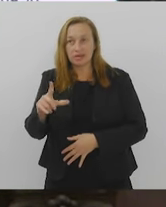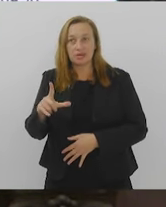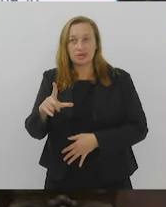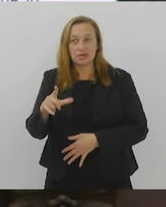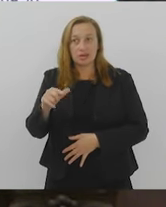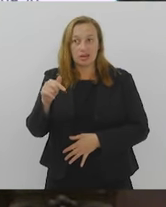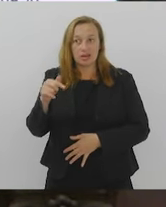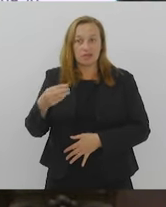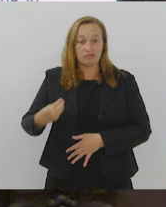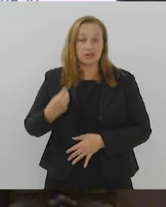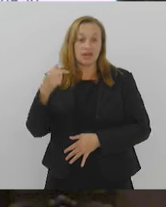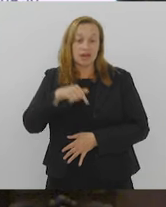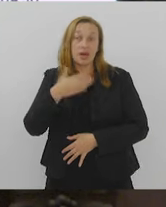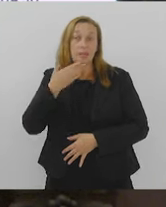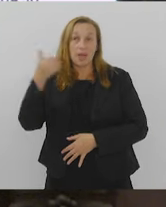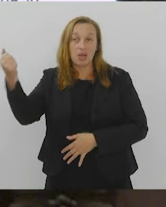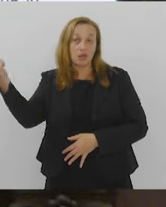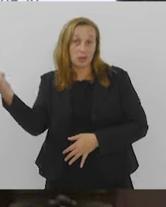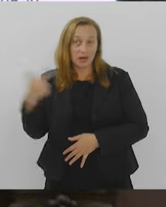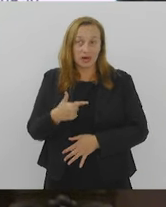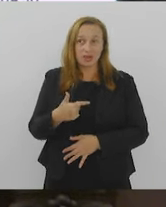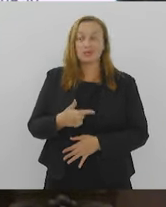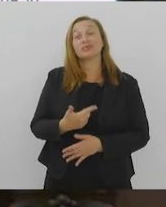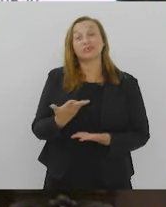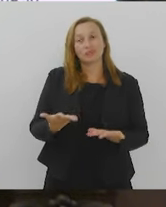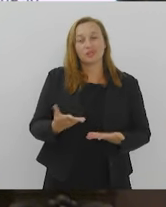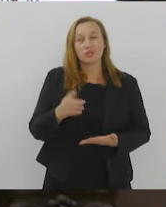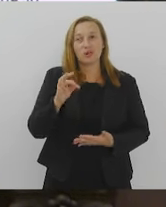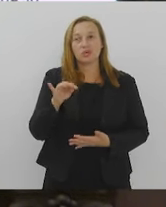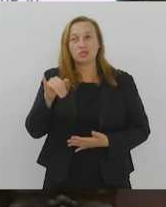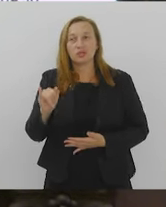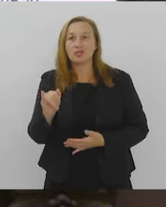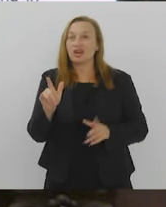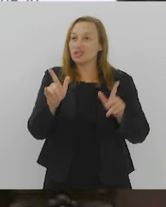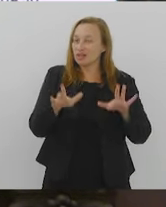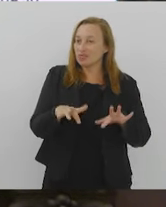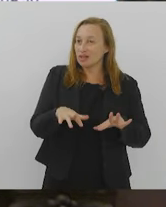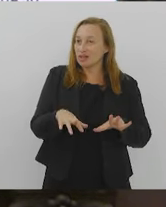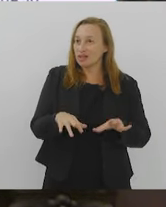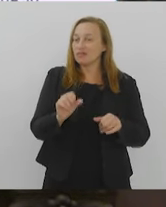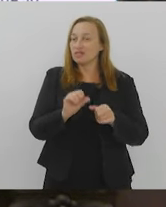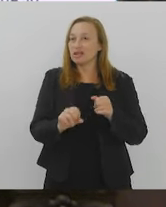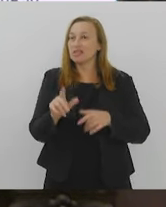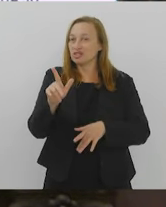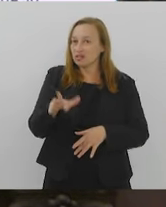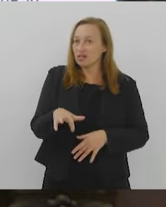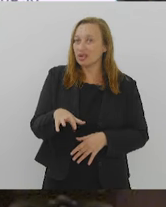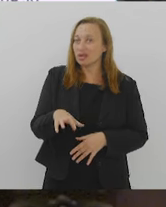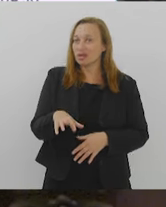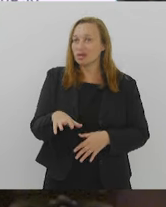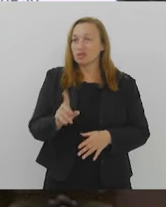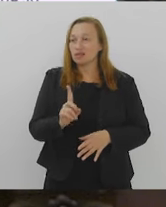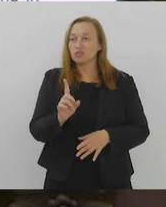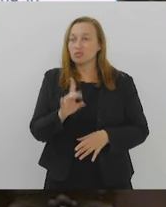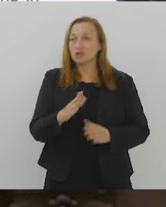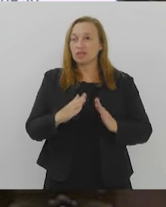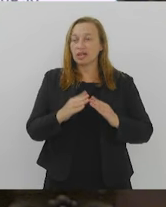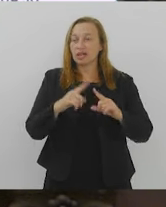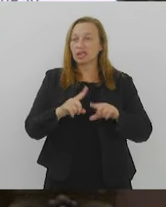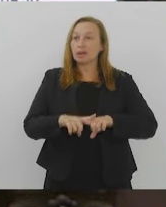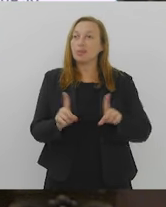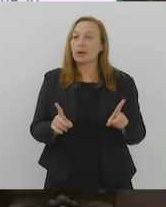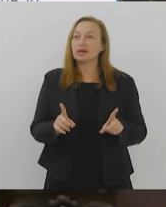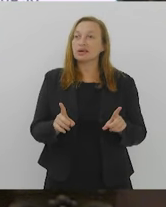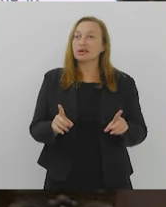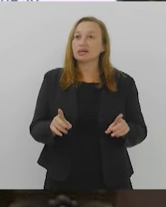melhor presidir nessa sessão. O Otônio era diferente e fazia diferença não só na igreja, mas fazia